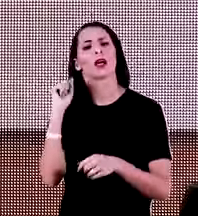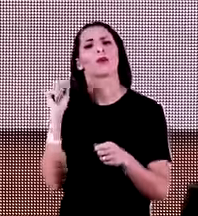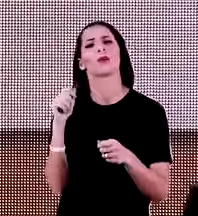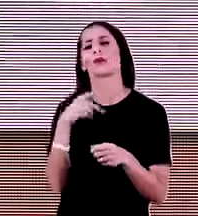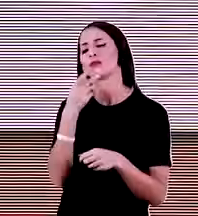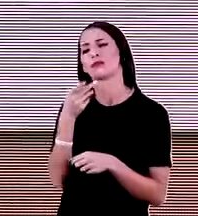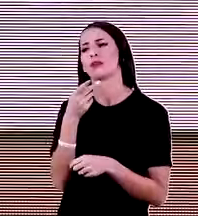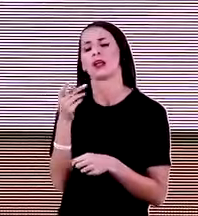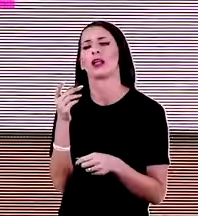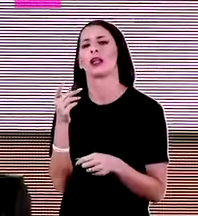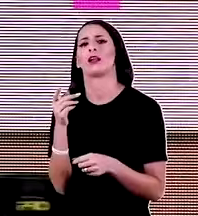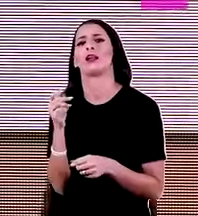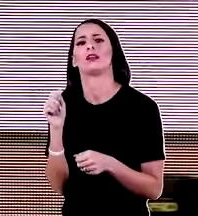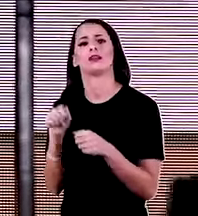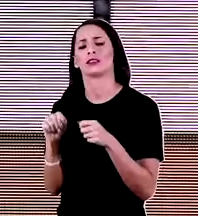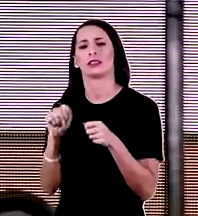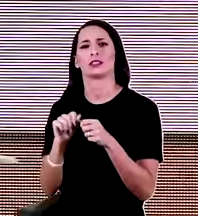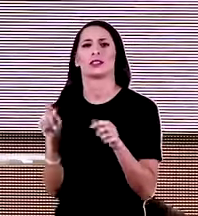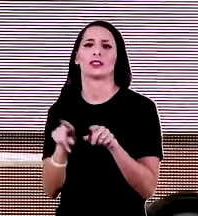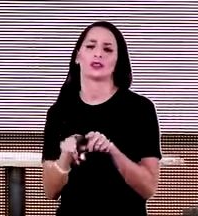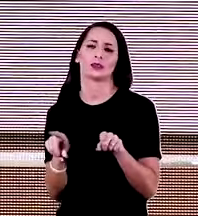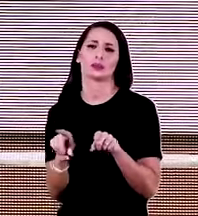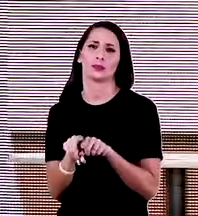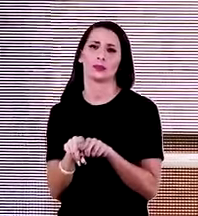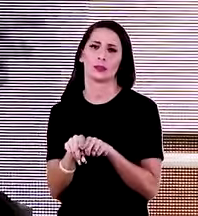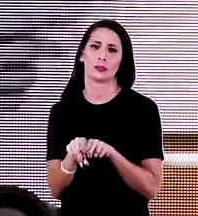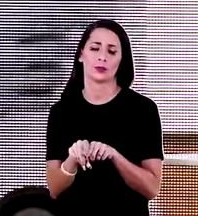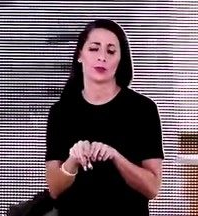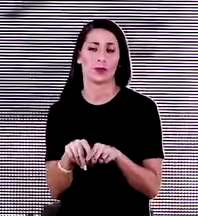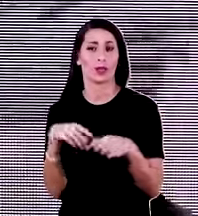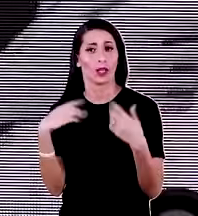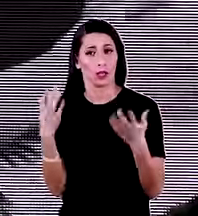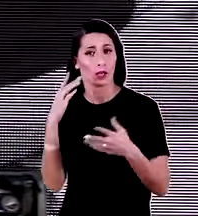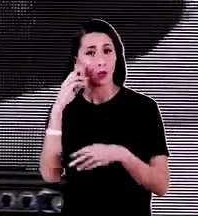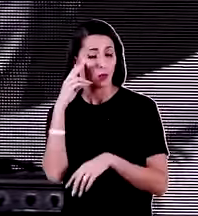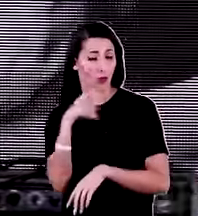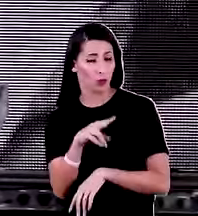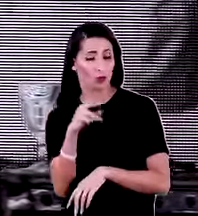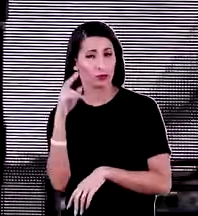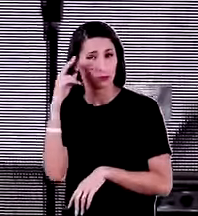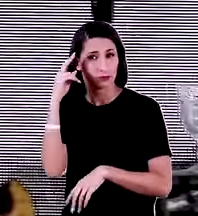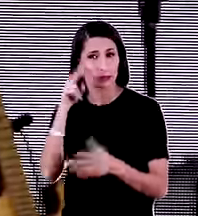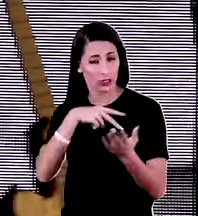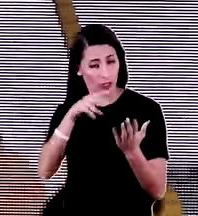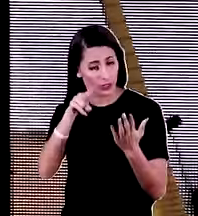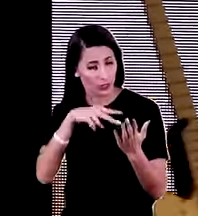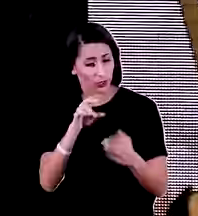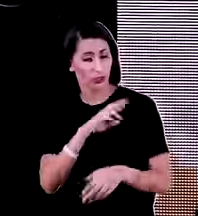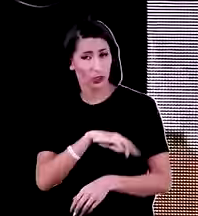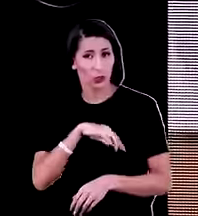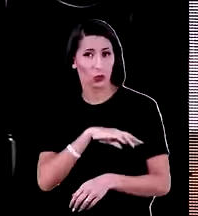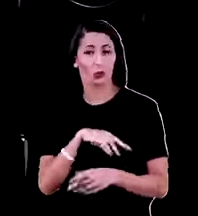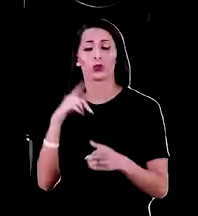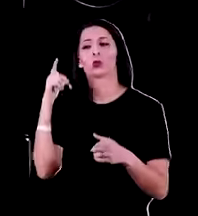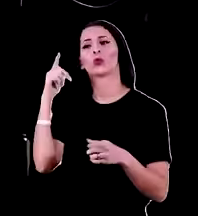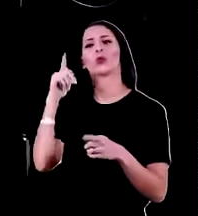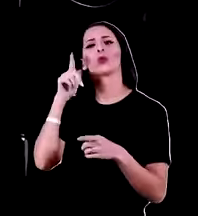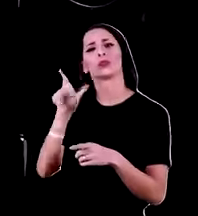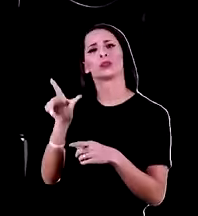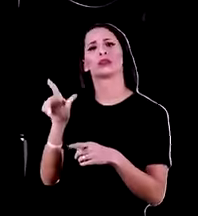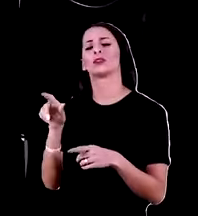que Ruth conseguiu pegar mais do que era normal de pegar de espigas, porque Boaz já estava de olho nela,